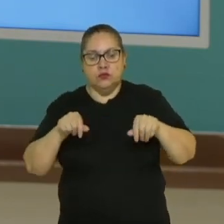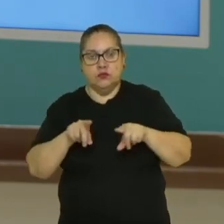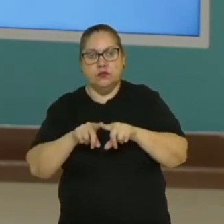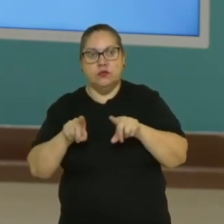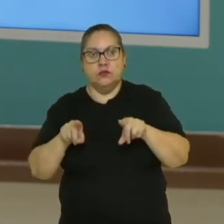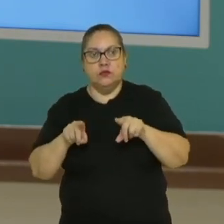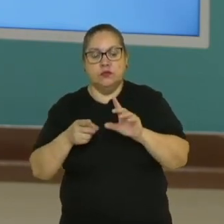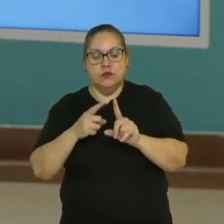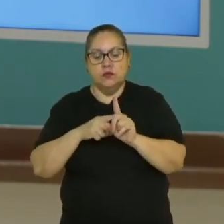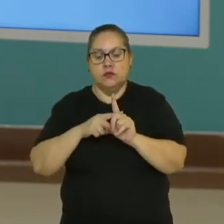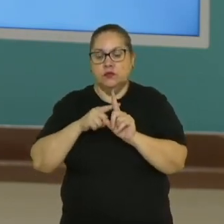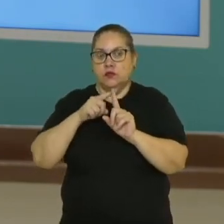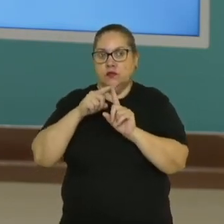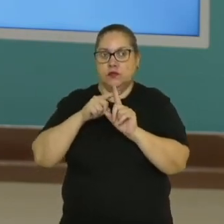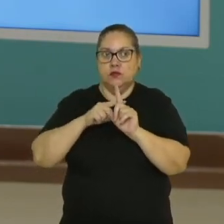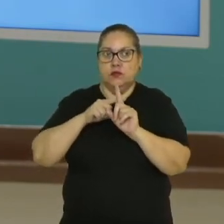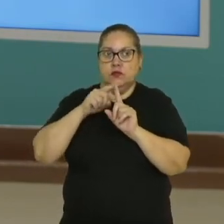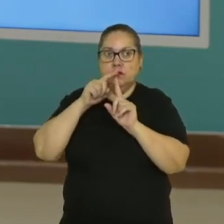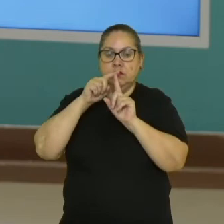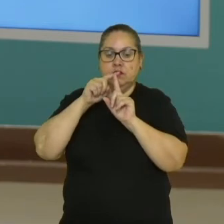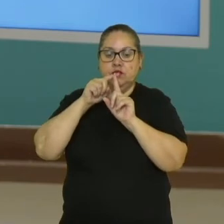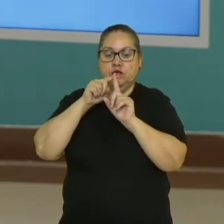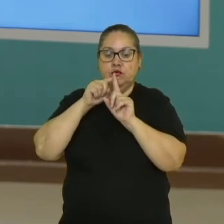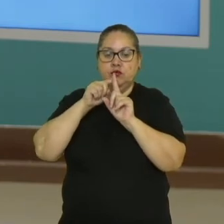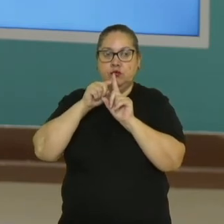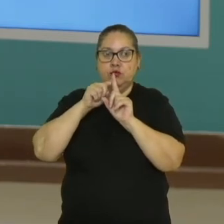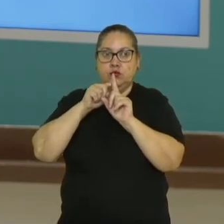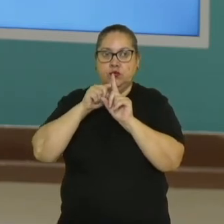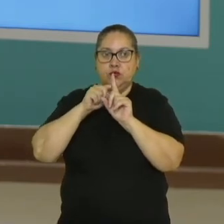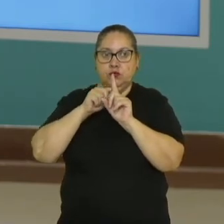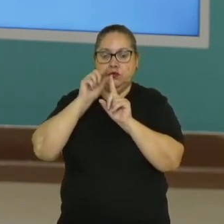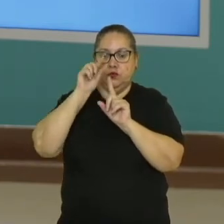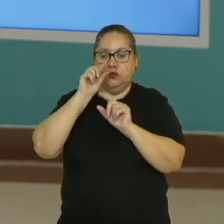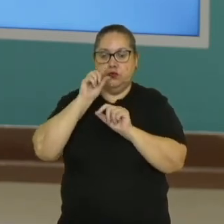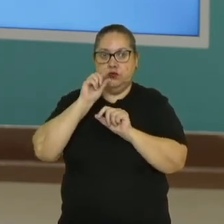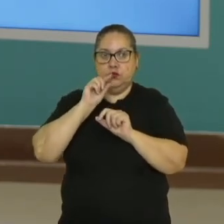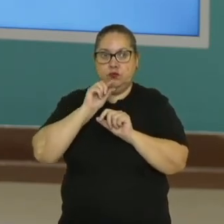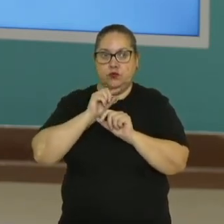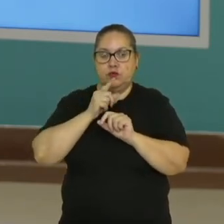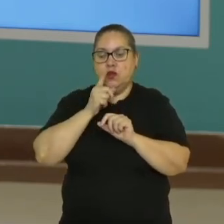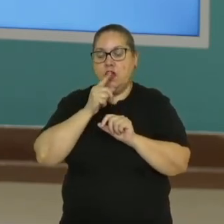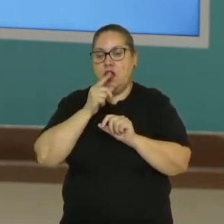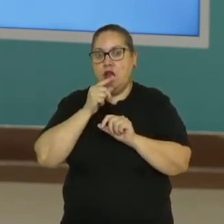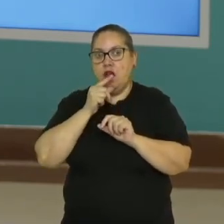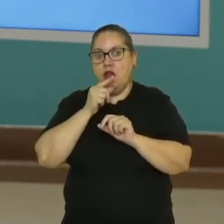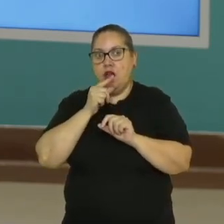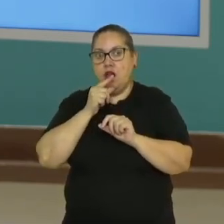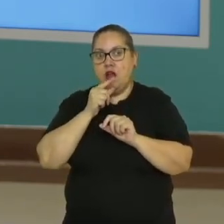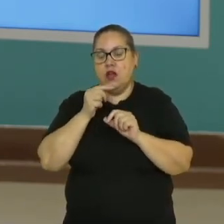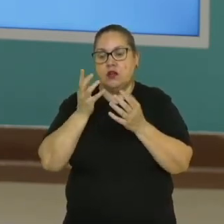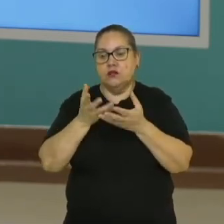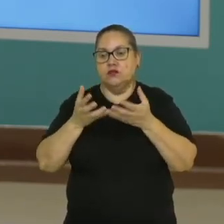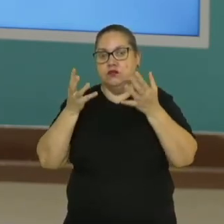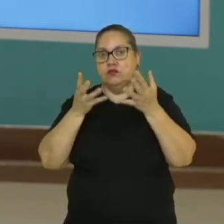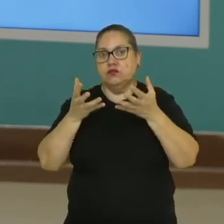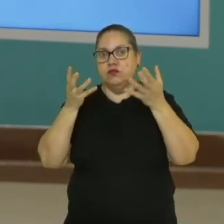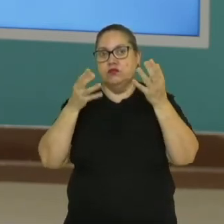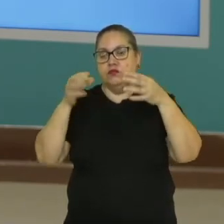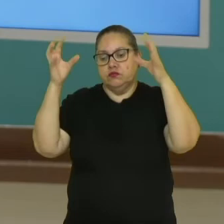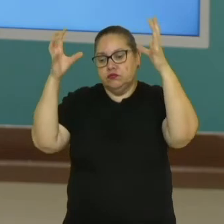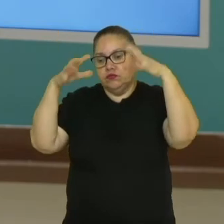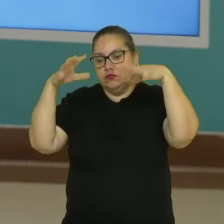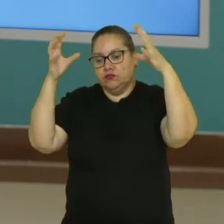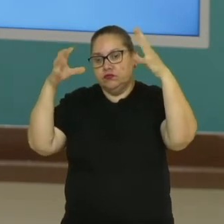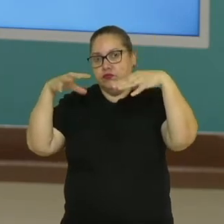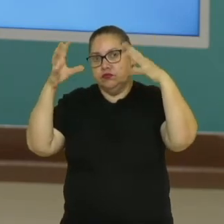a temperatura do nosso planeta foi diminuindo e a água no estado gasoso de vapor